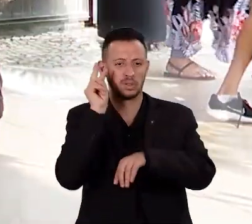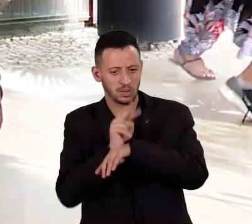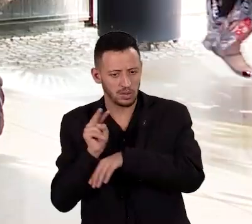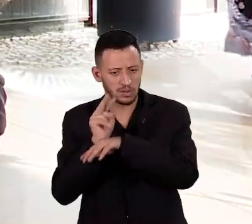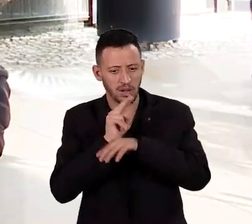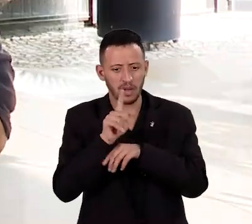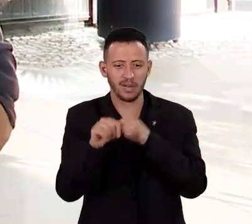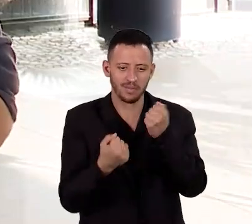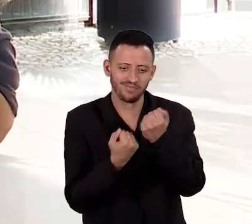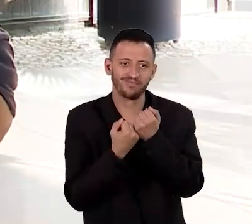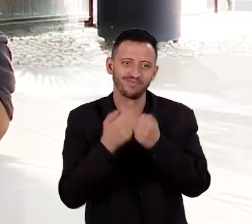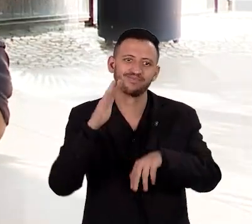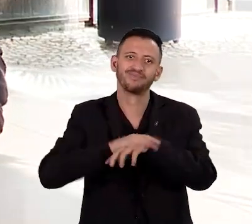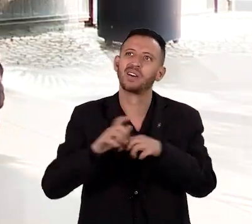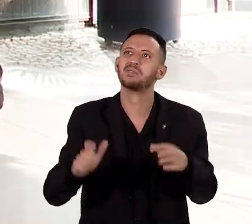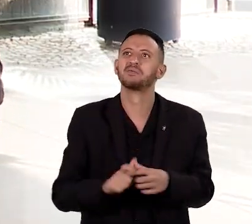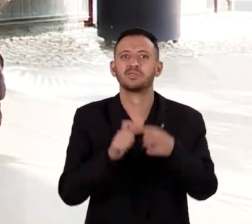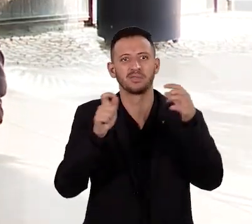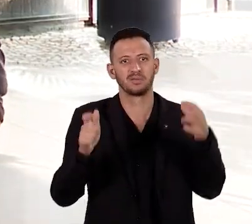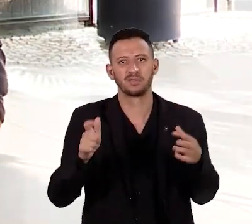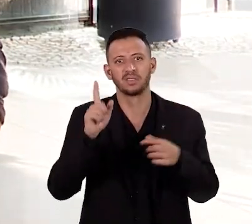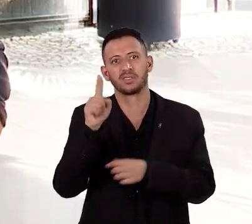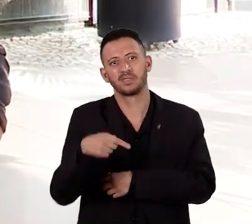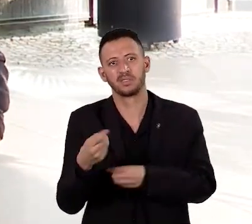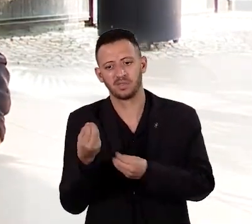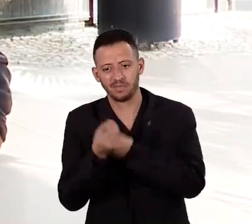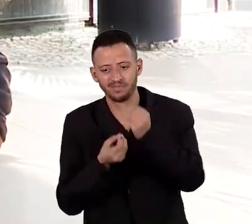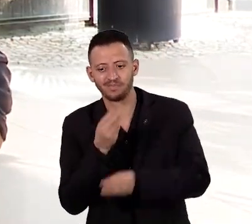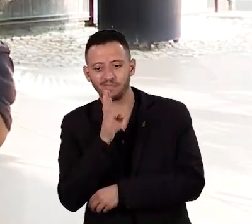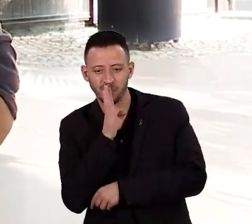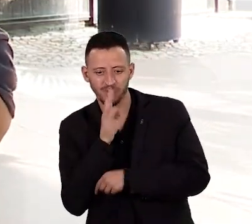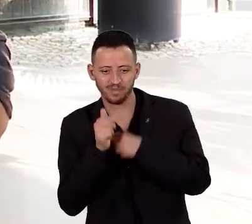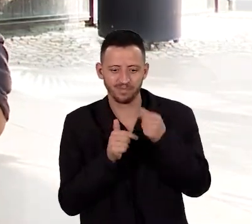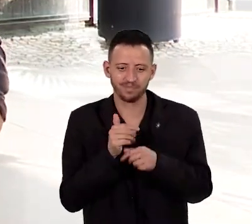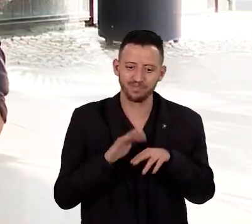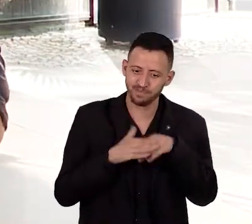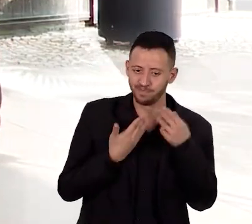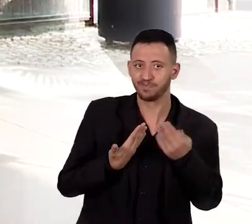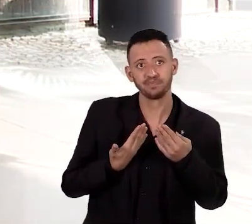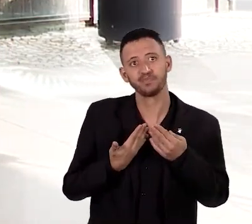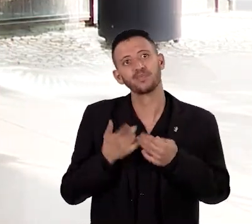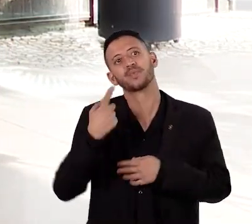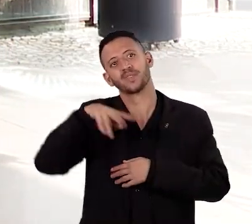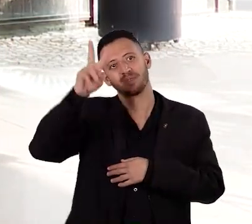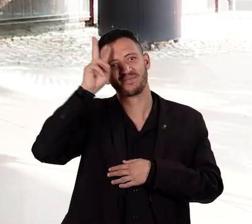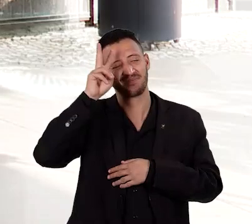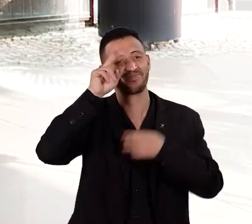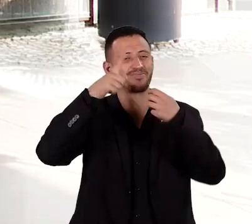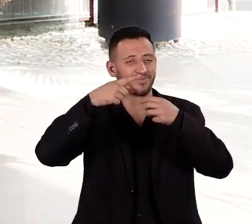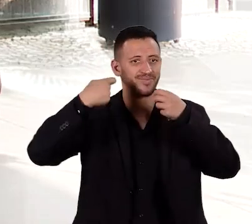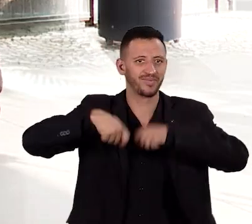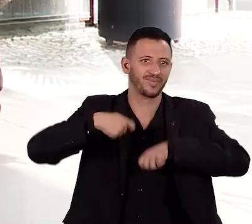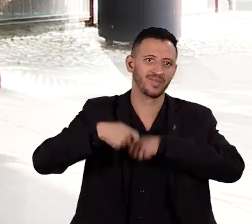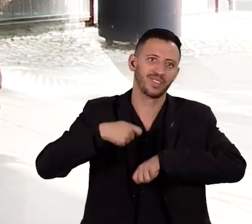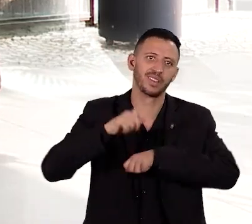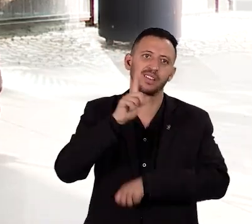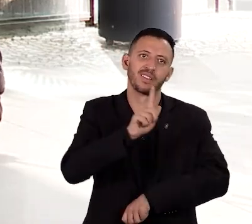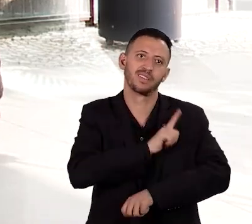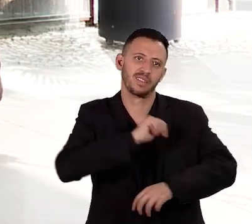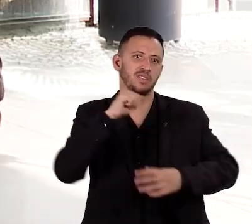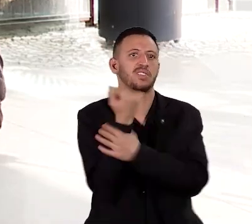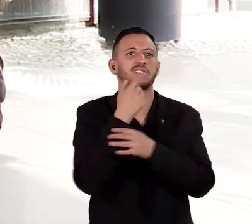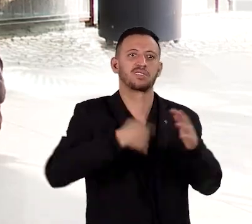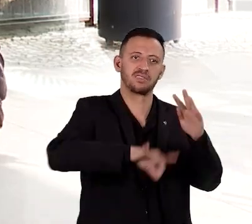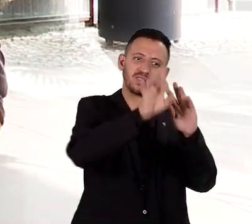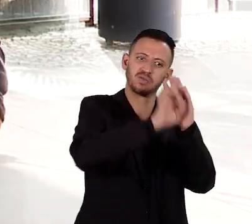importância de quem cuida, acolhe e muitas vezes salva vidas em silêncio. Mas também é um lembrete da necessidade